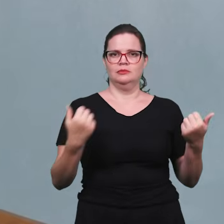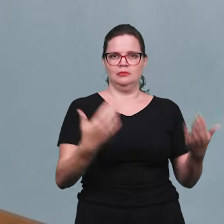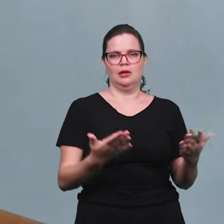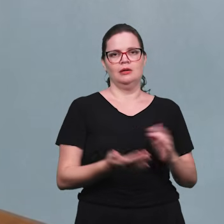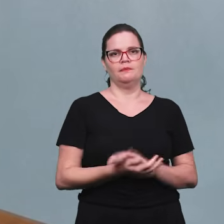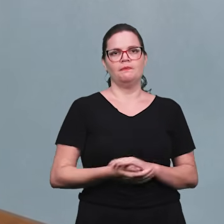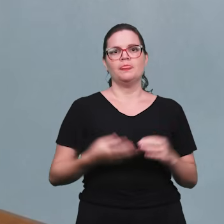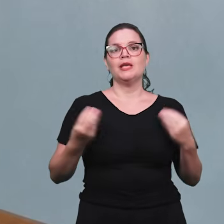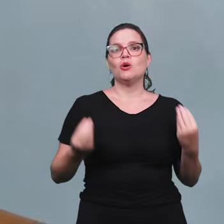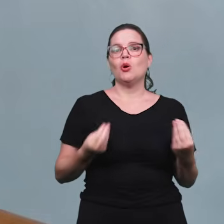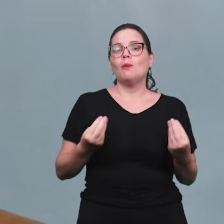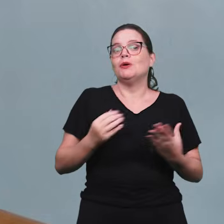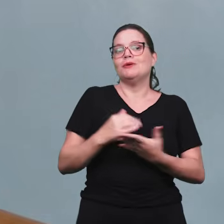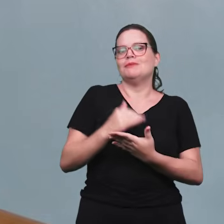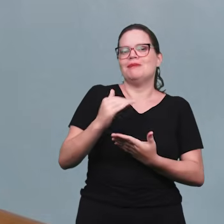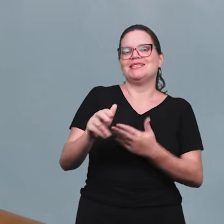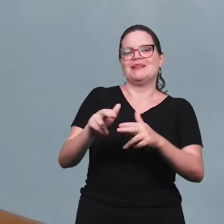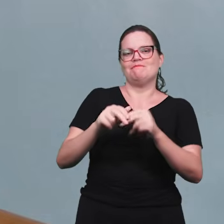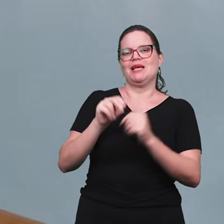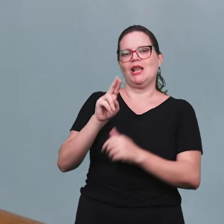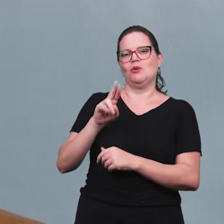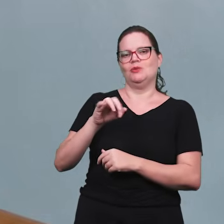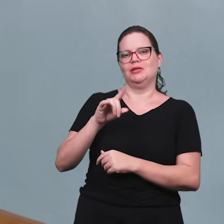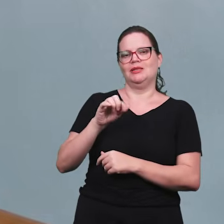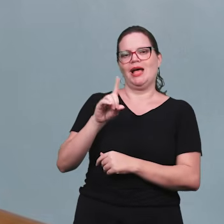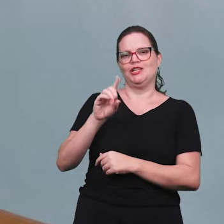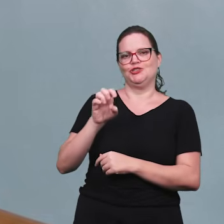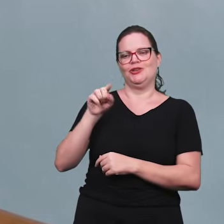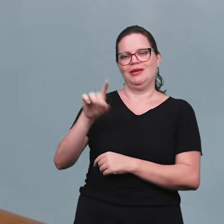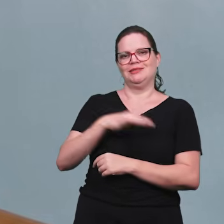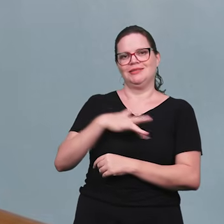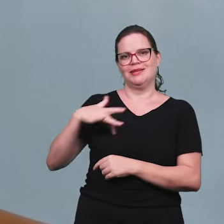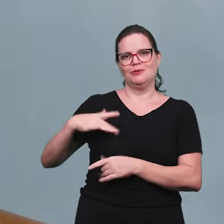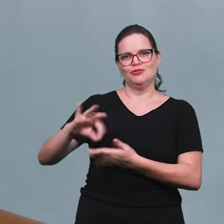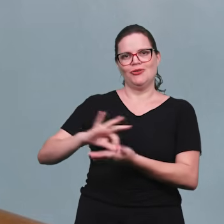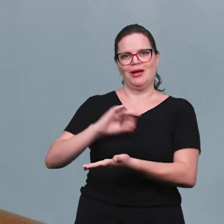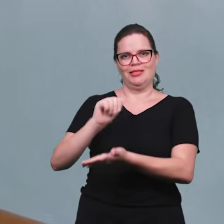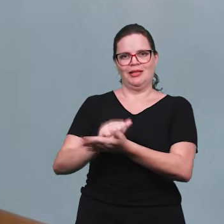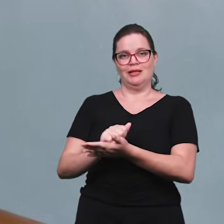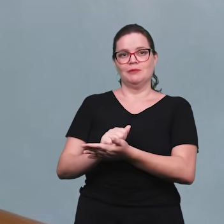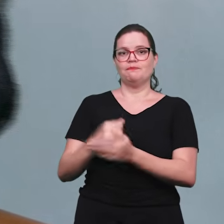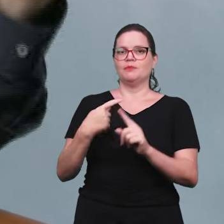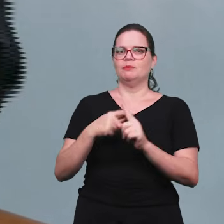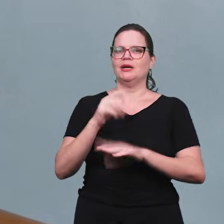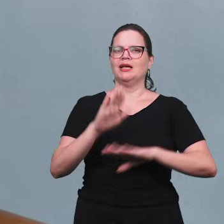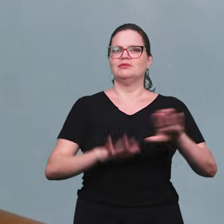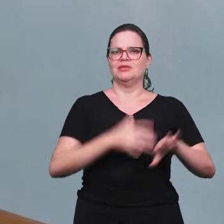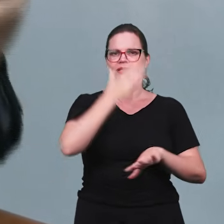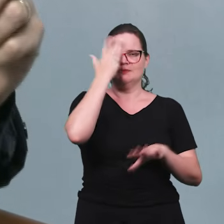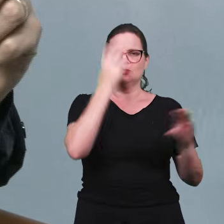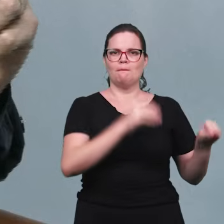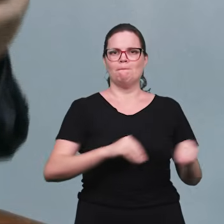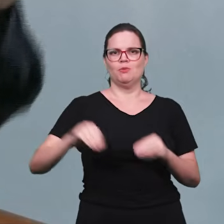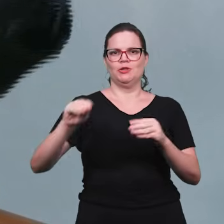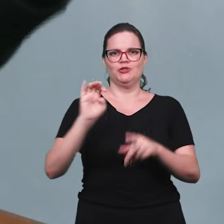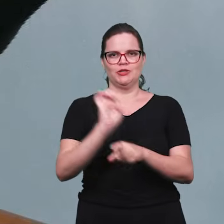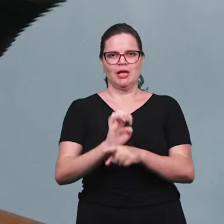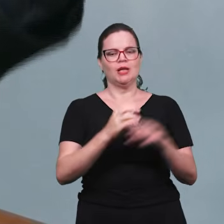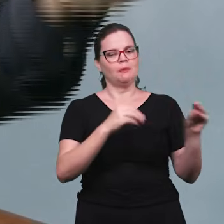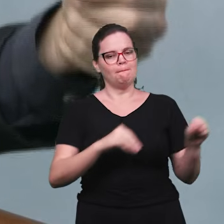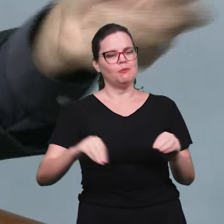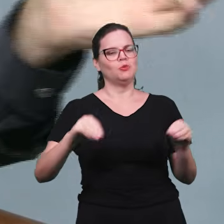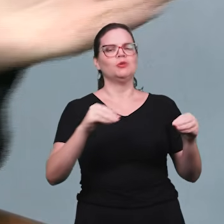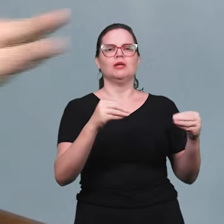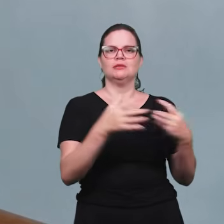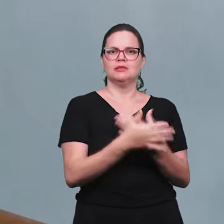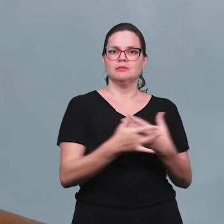de entrada. Tudo inicia pela unidade de saúde, o cadastro autorizado, porque muitas pessoas mudam de estado ou de município, tem que